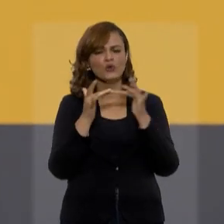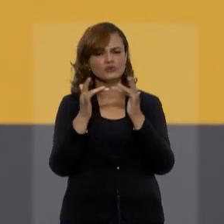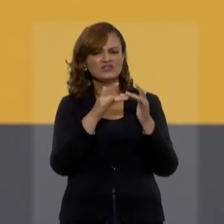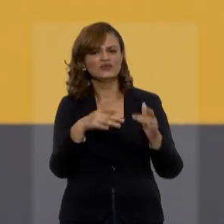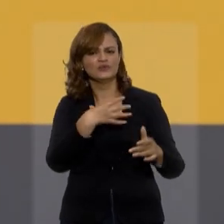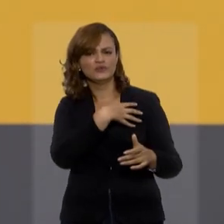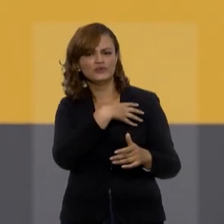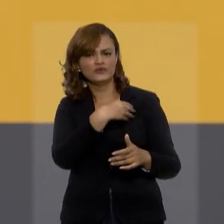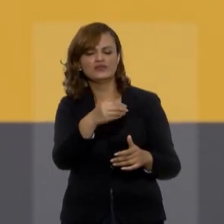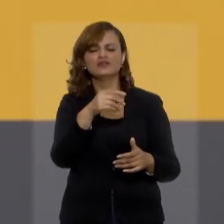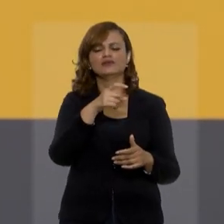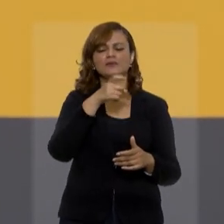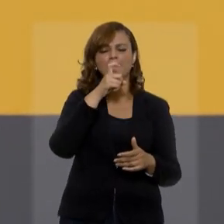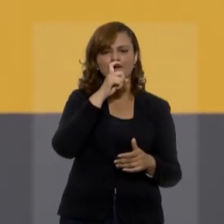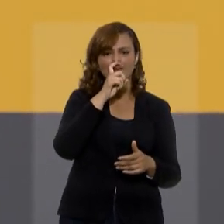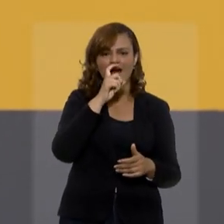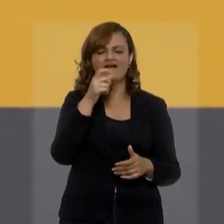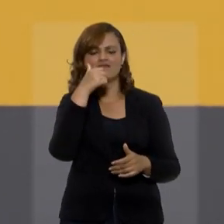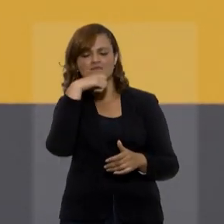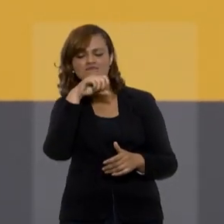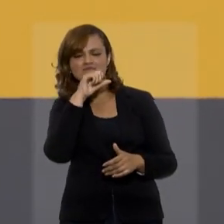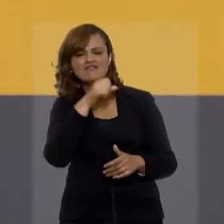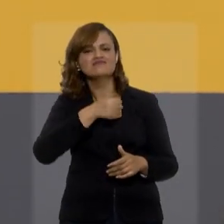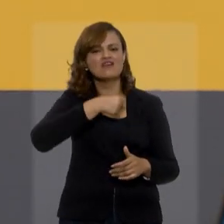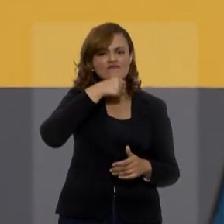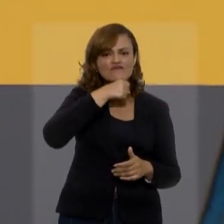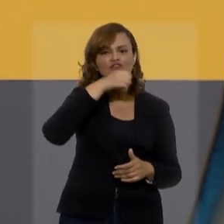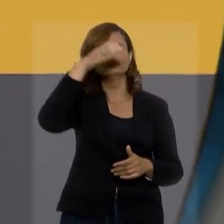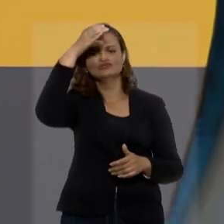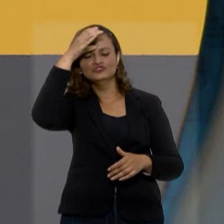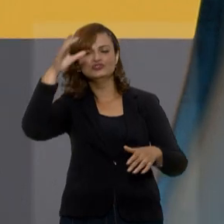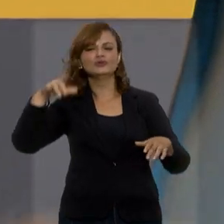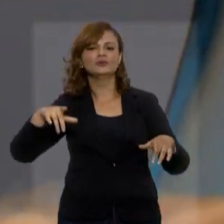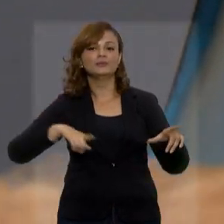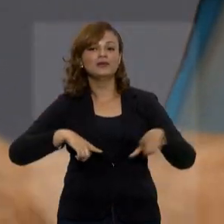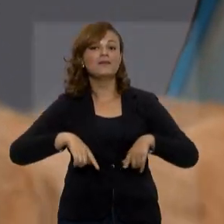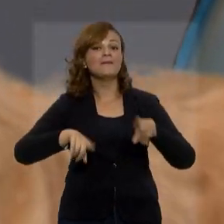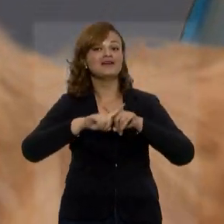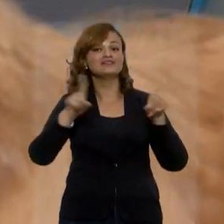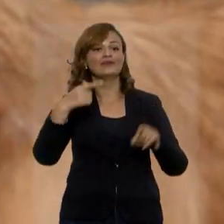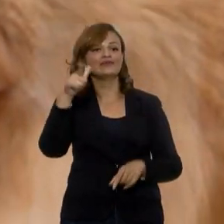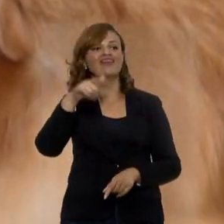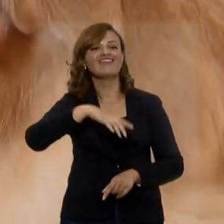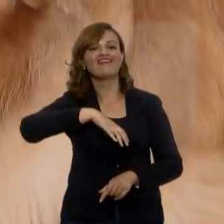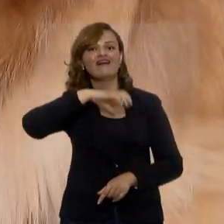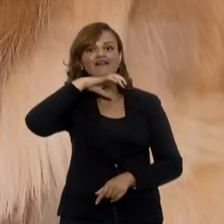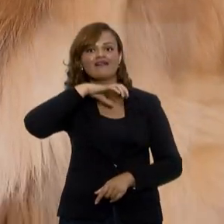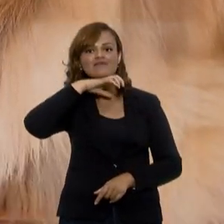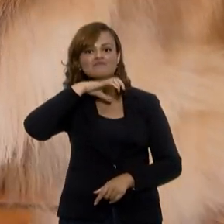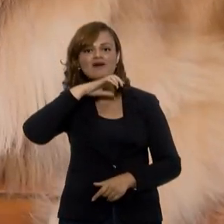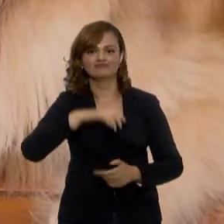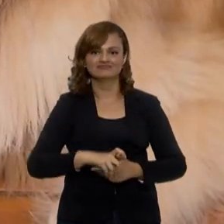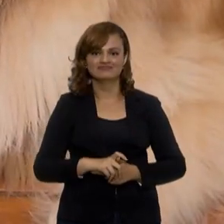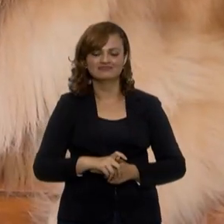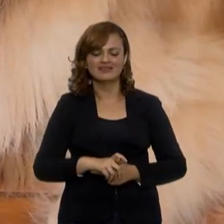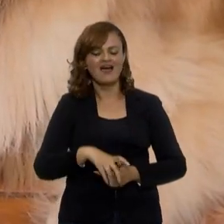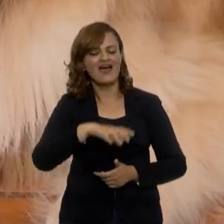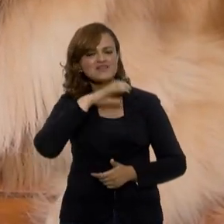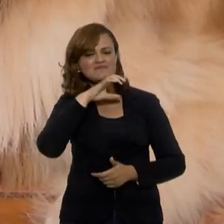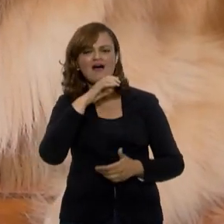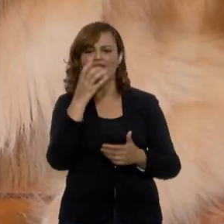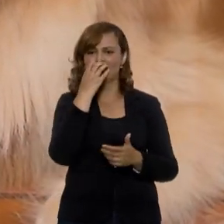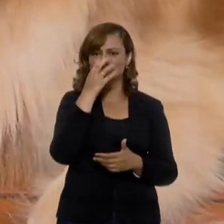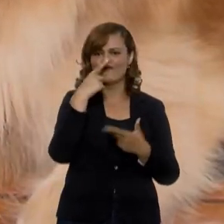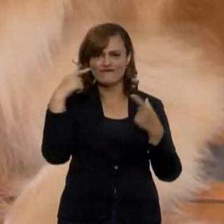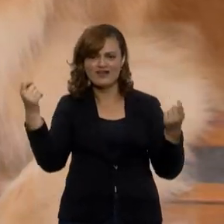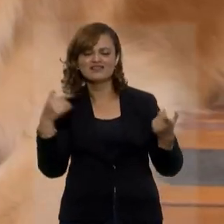formados entre pais, filhos, avós, tios, mas não podemos esquecer também dos animais de estimação. Muitos os consideram